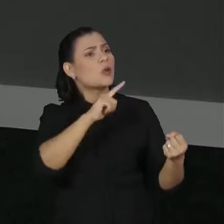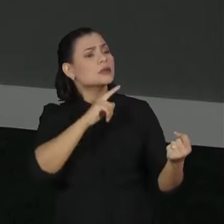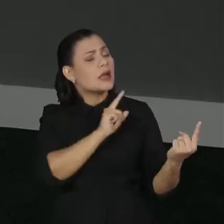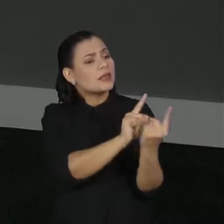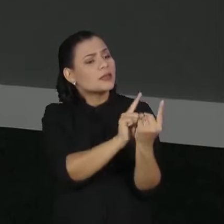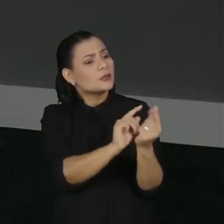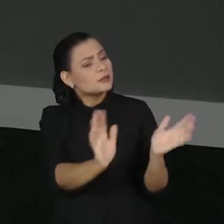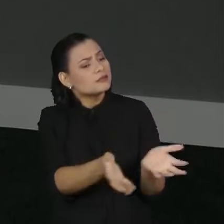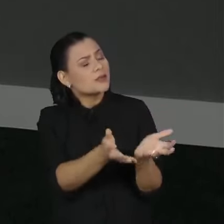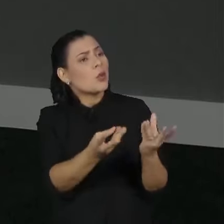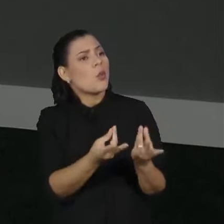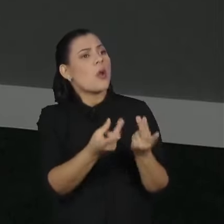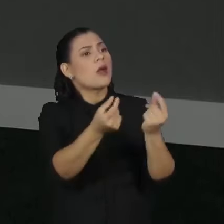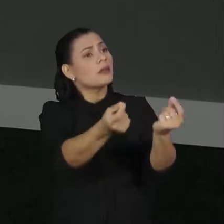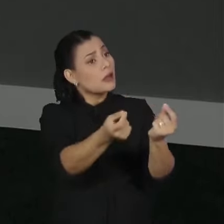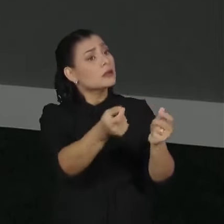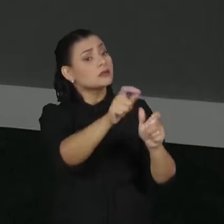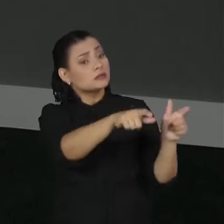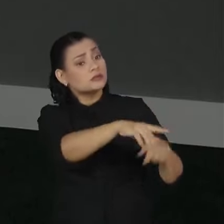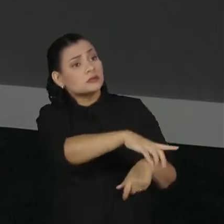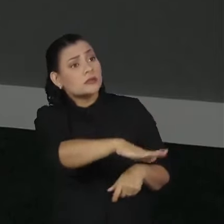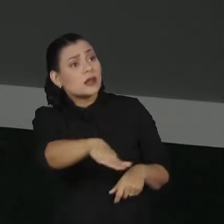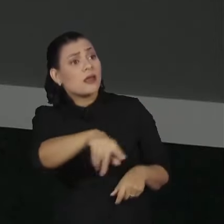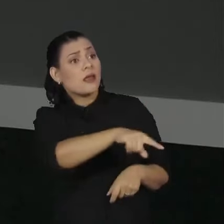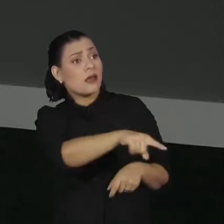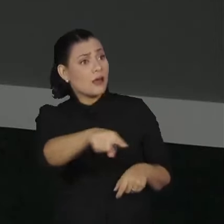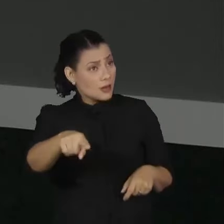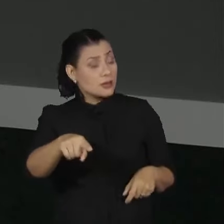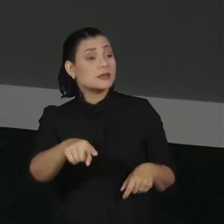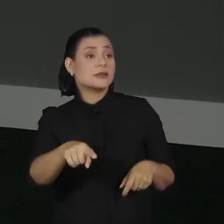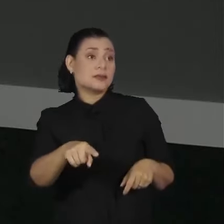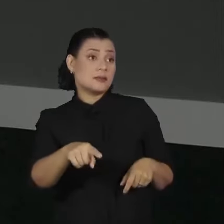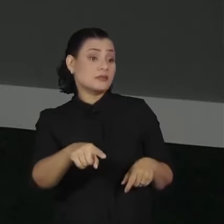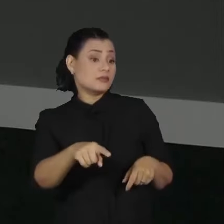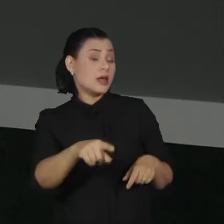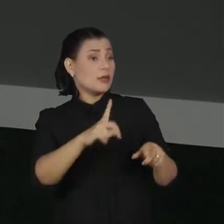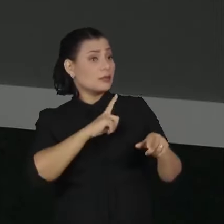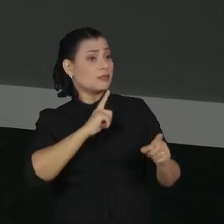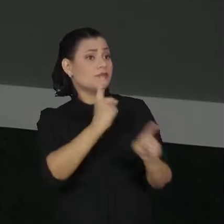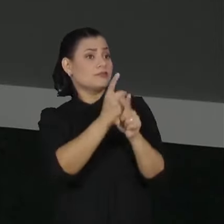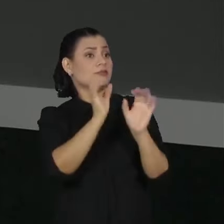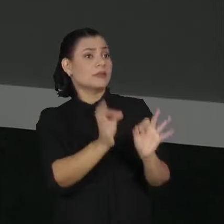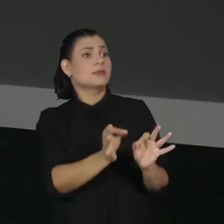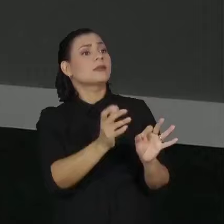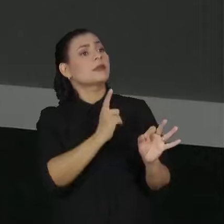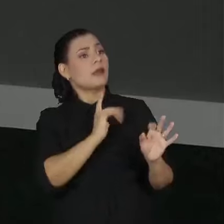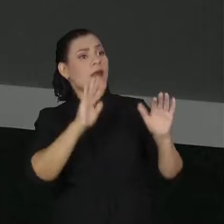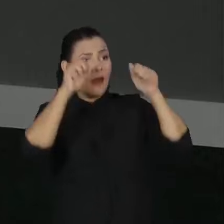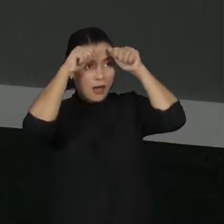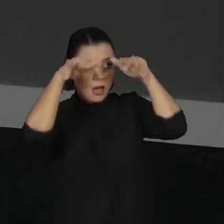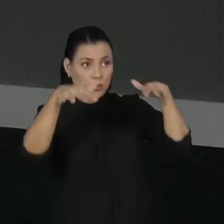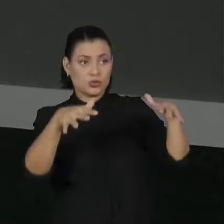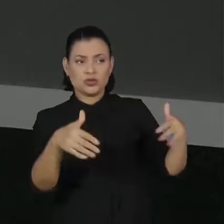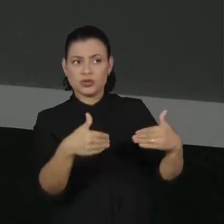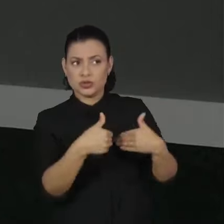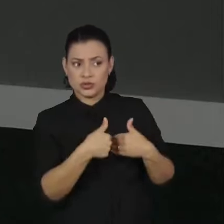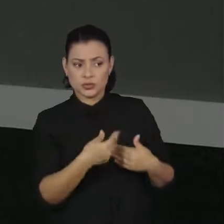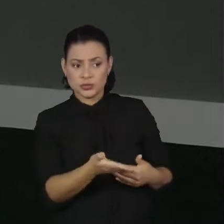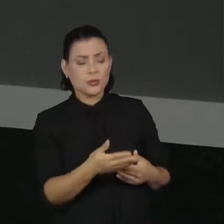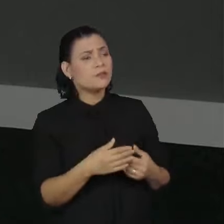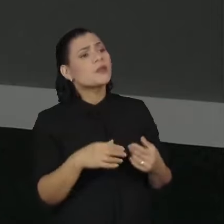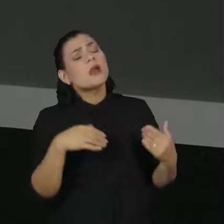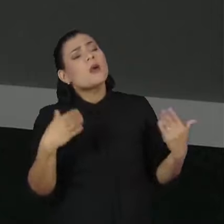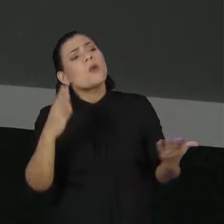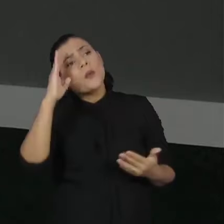atendimento, principalmente às suas crianças que se enquadram no espectro do autismo. Quais são as